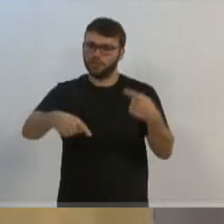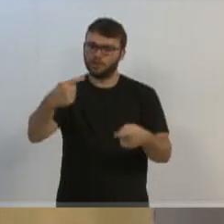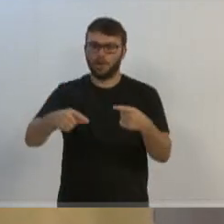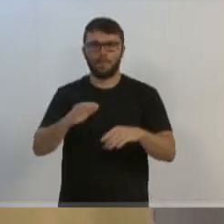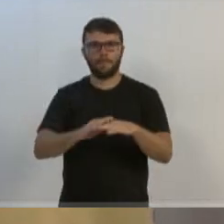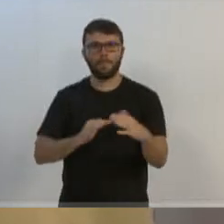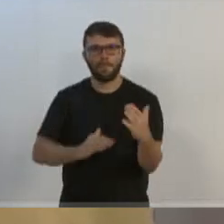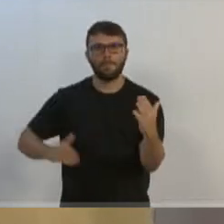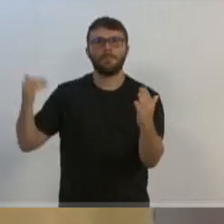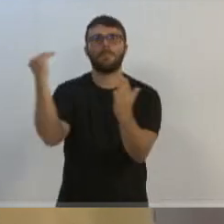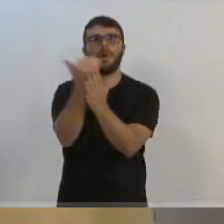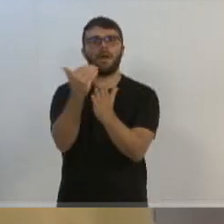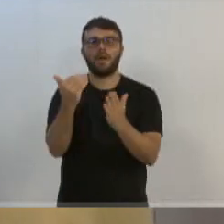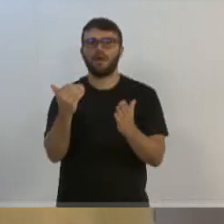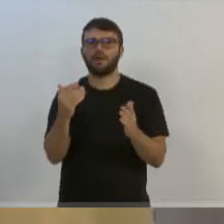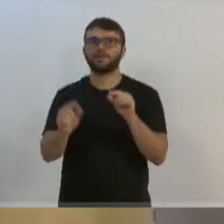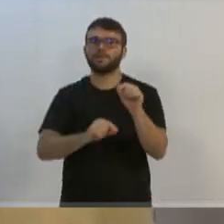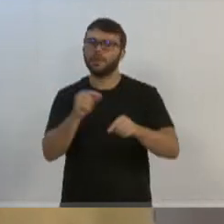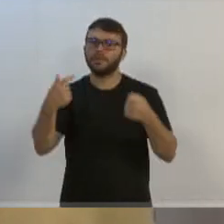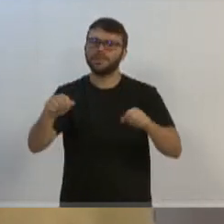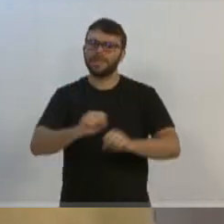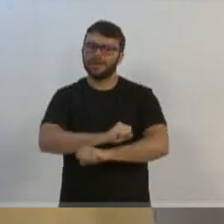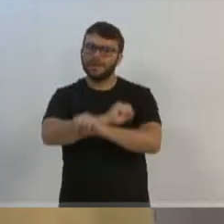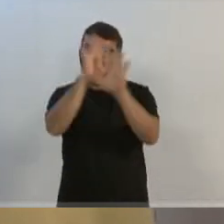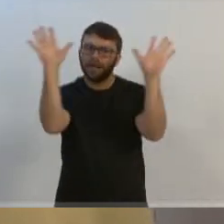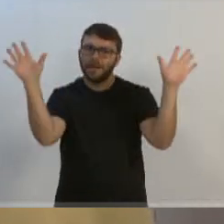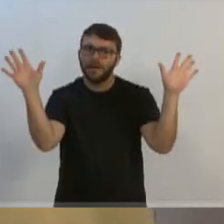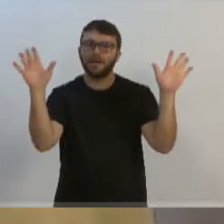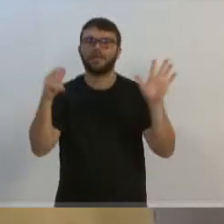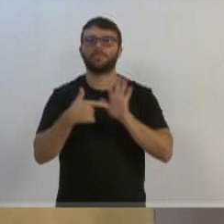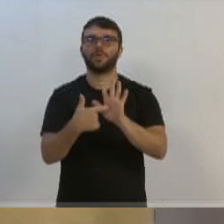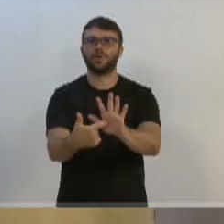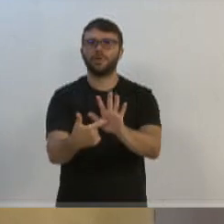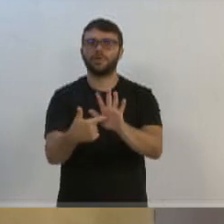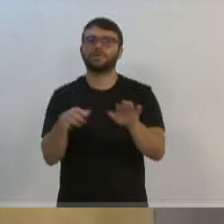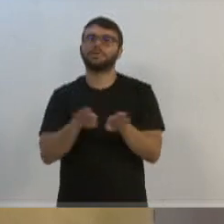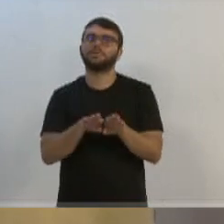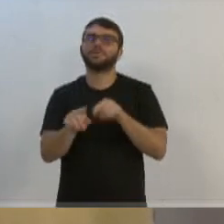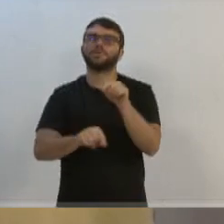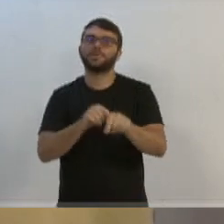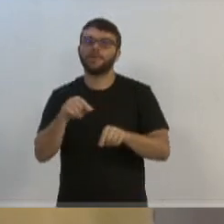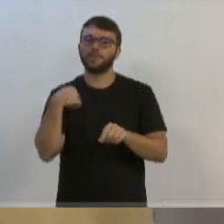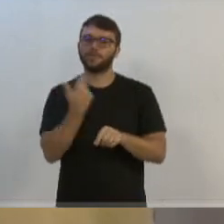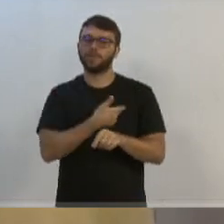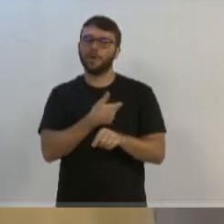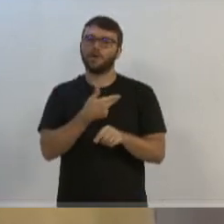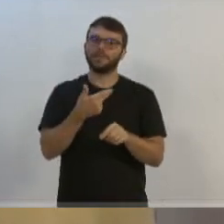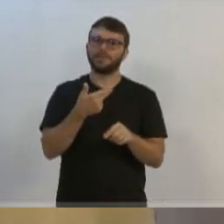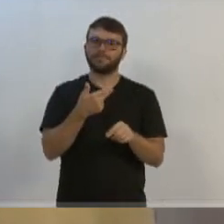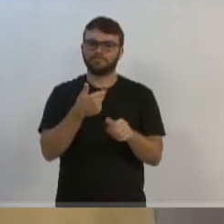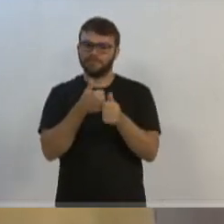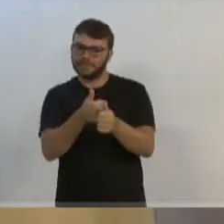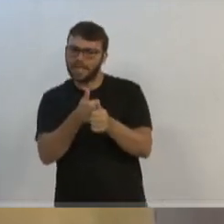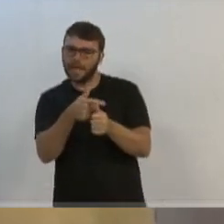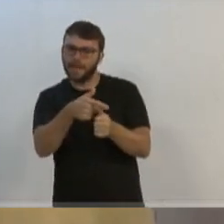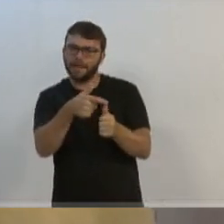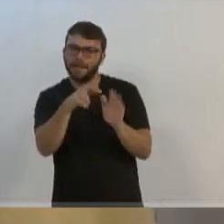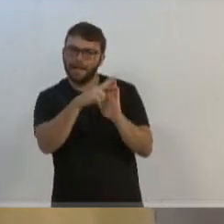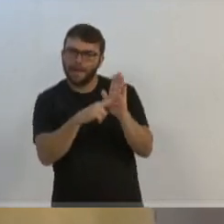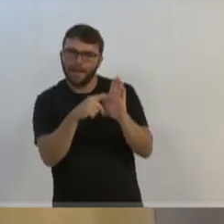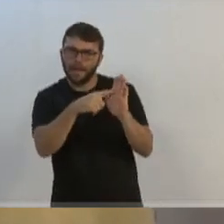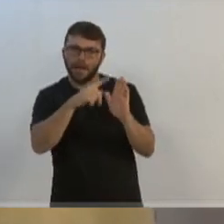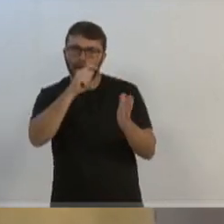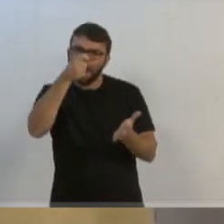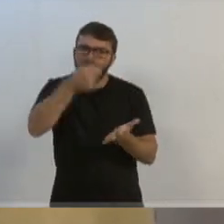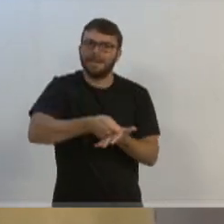está em discussão aqui é a transparência. O que está em discussão é a gente seguir ou não uma normativa que é